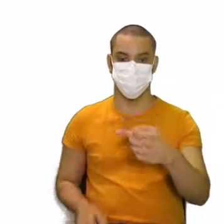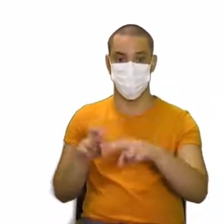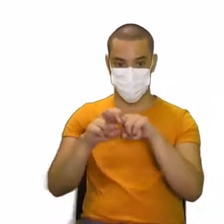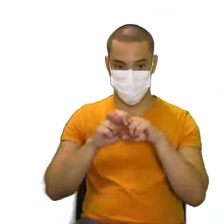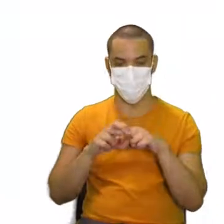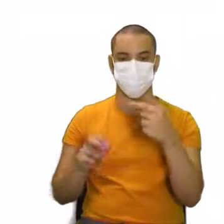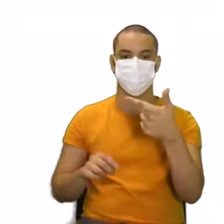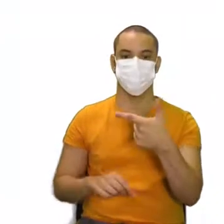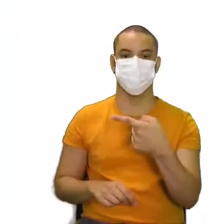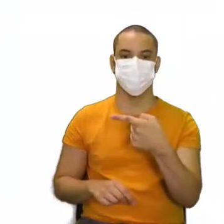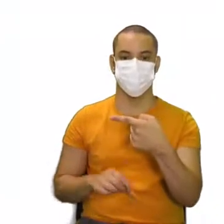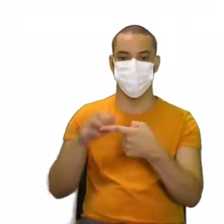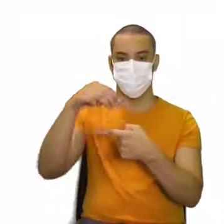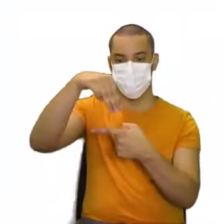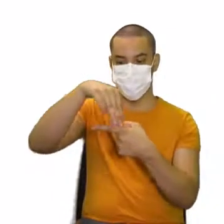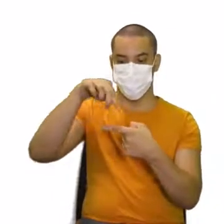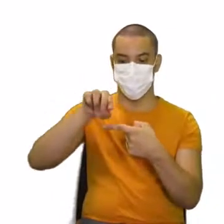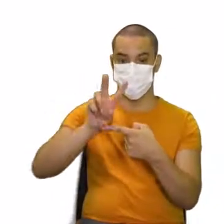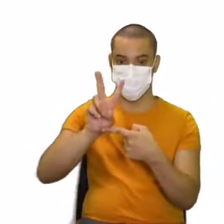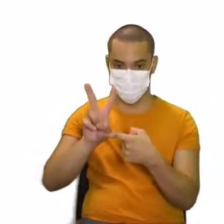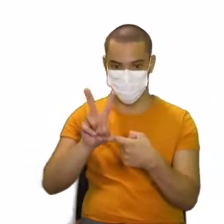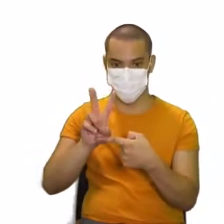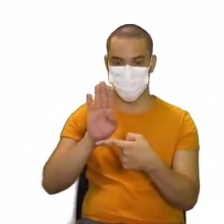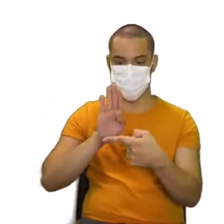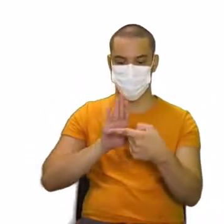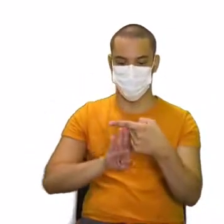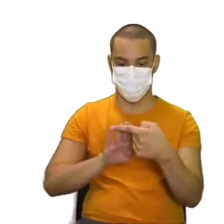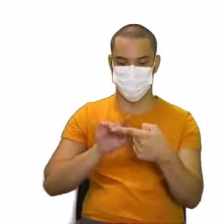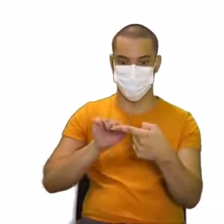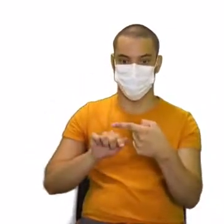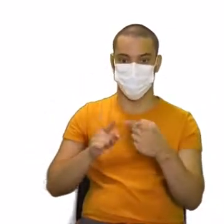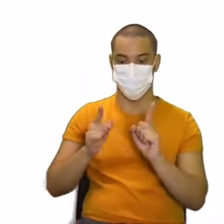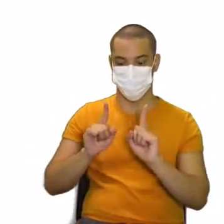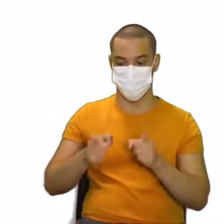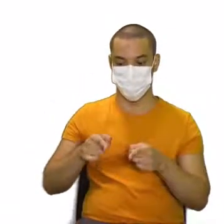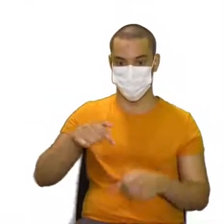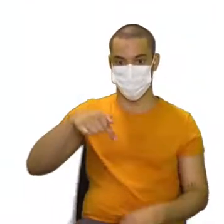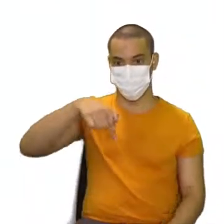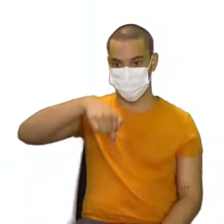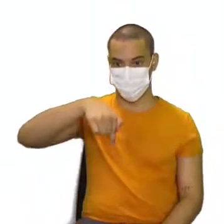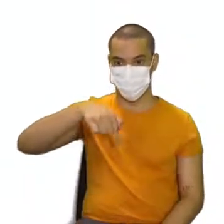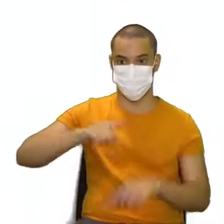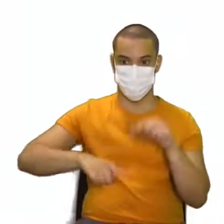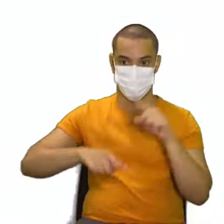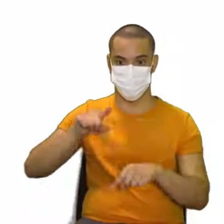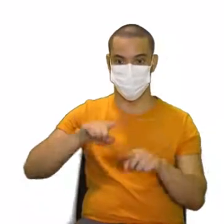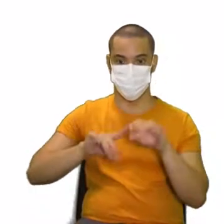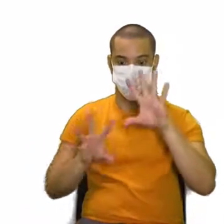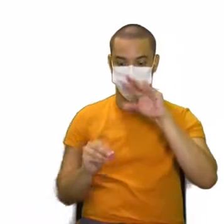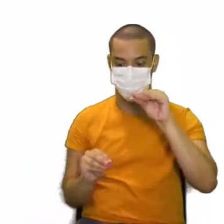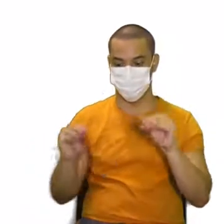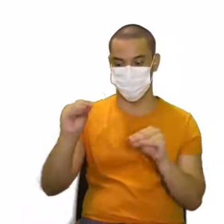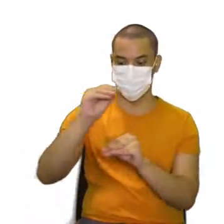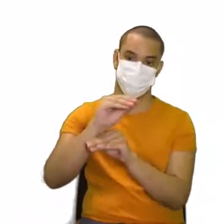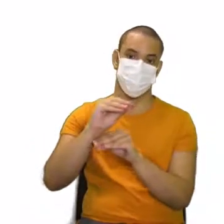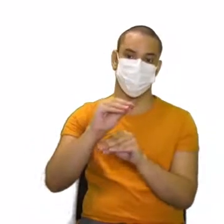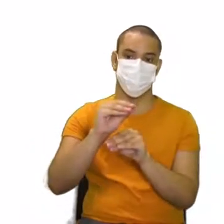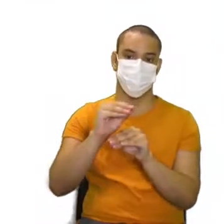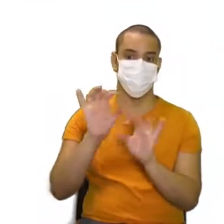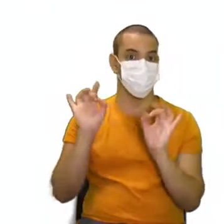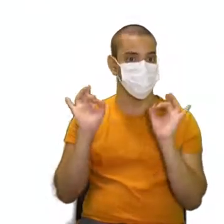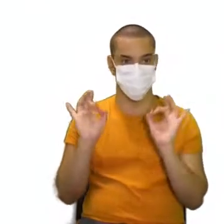m&v tá aqui ó MV e b e carga vem para baixo só arrumei